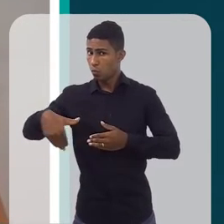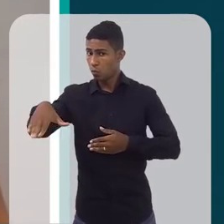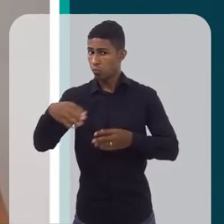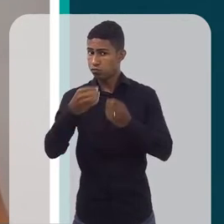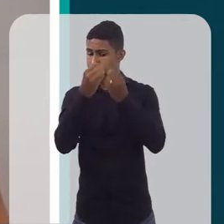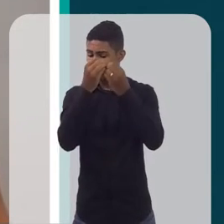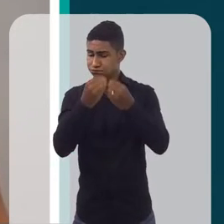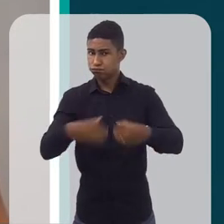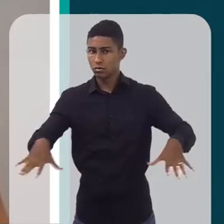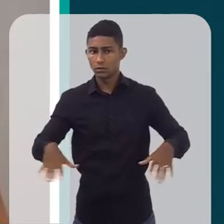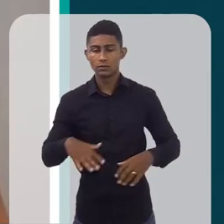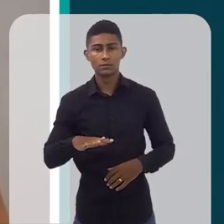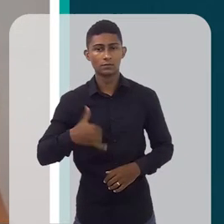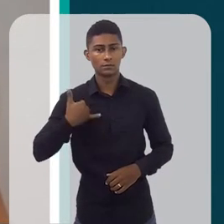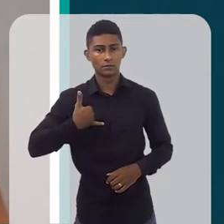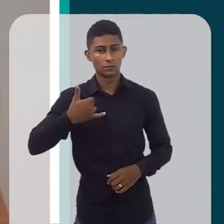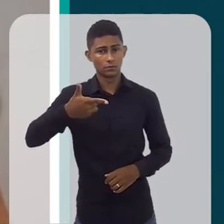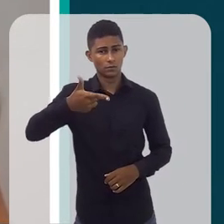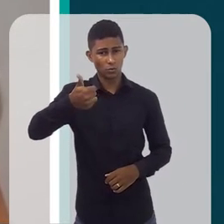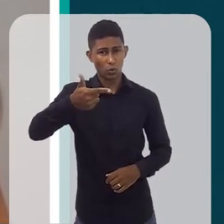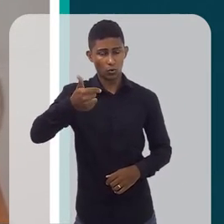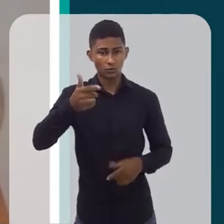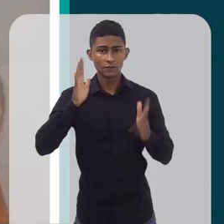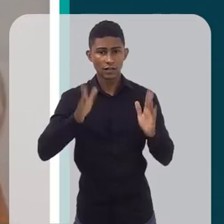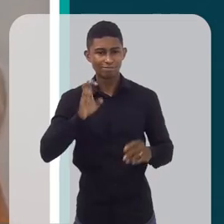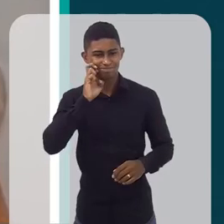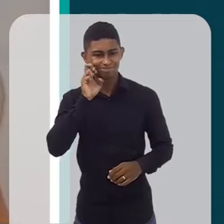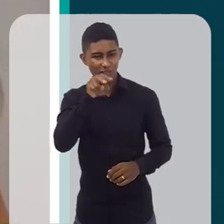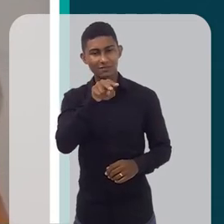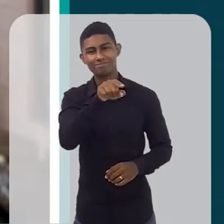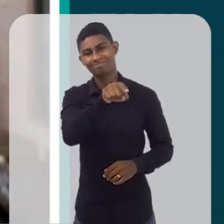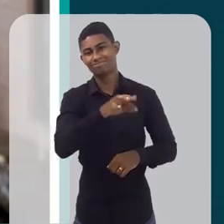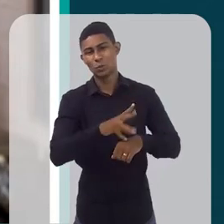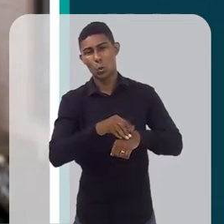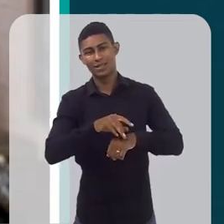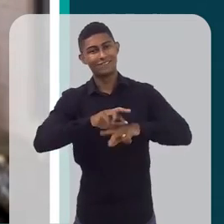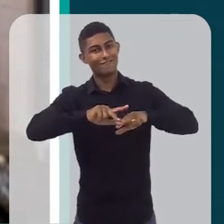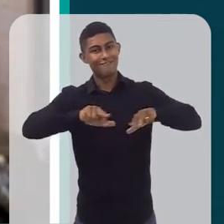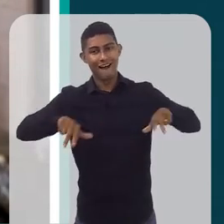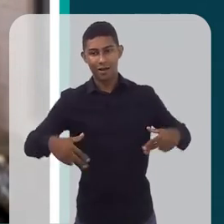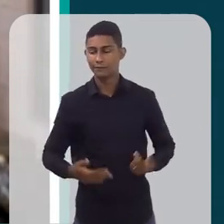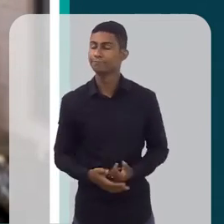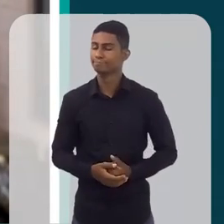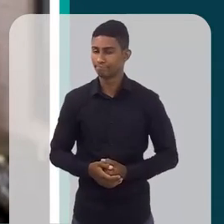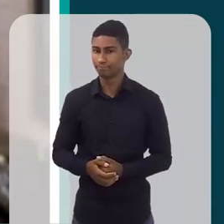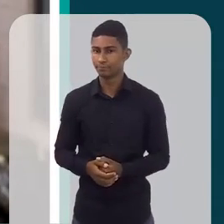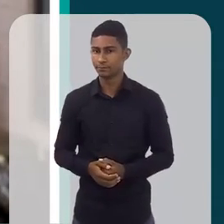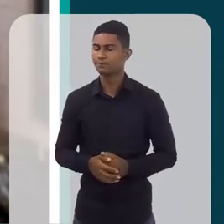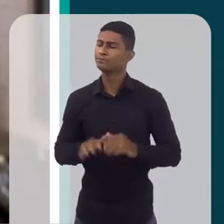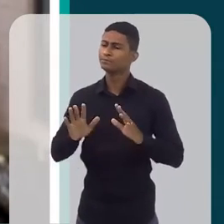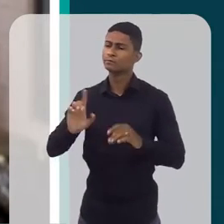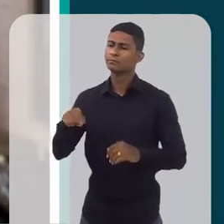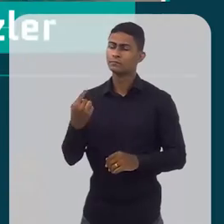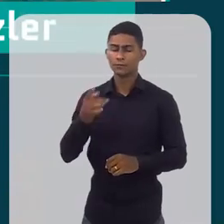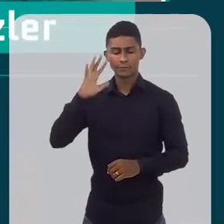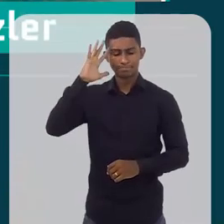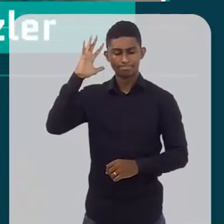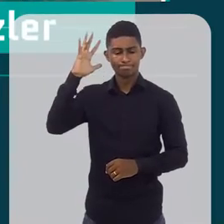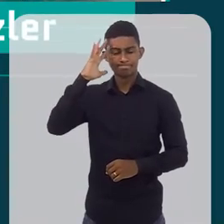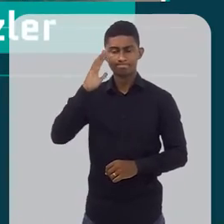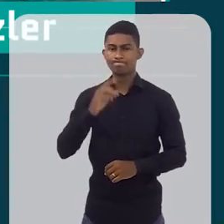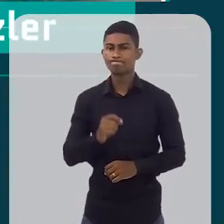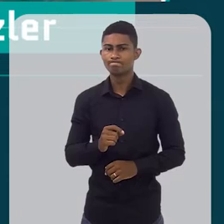futuro. A partir dos 12 anos, a gente já vê muita coisa. Agora, quando a gente